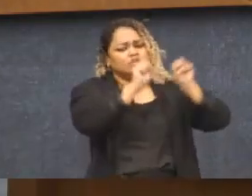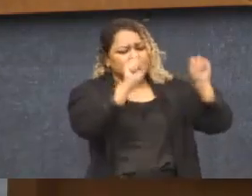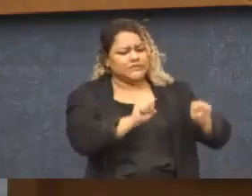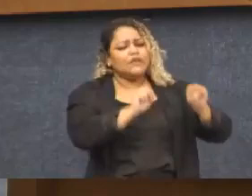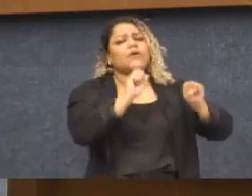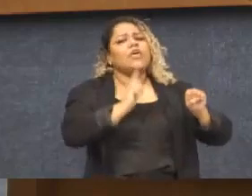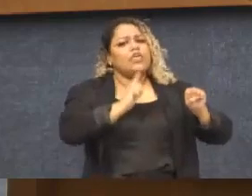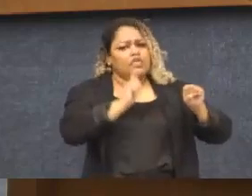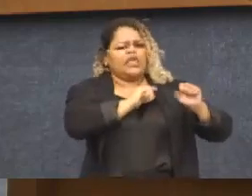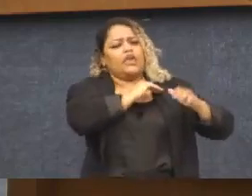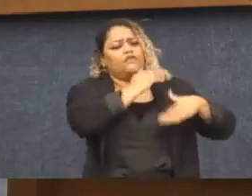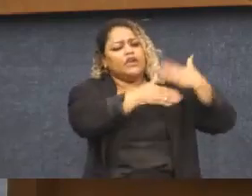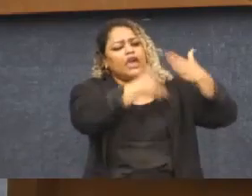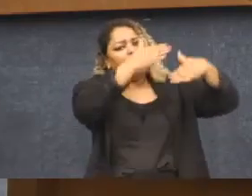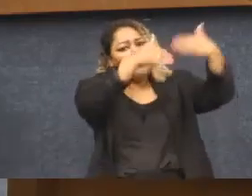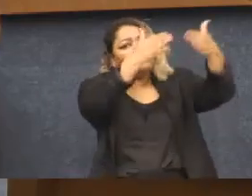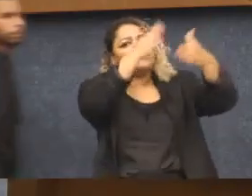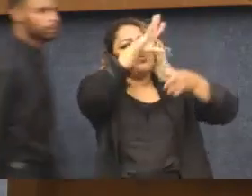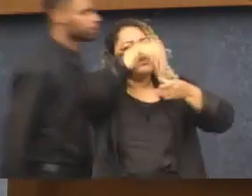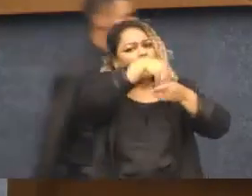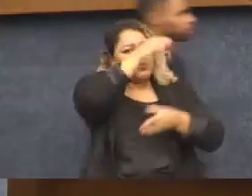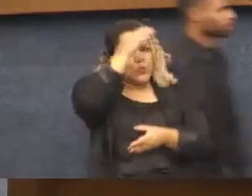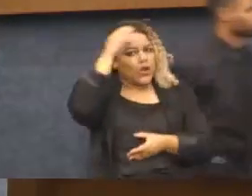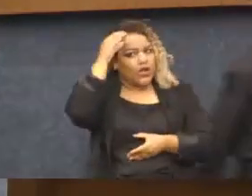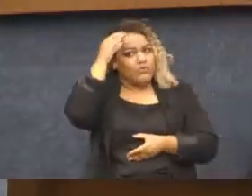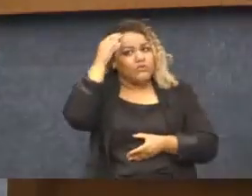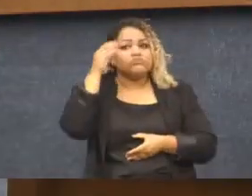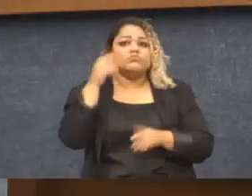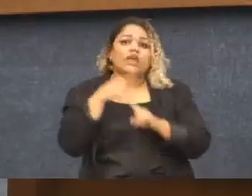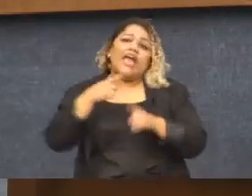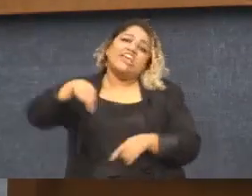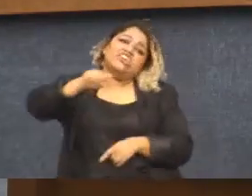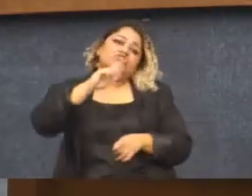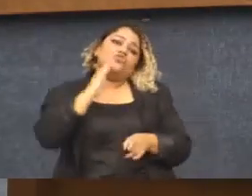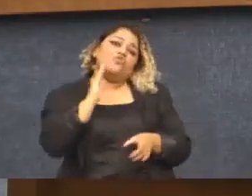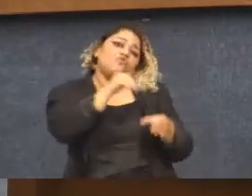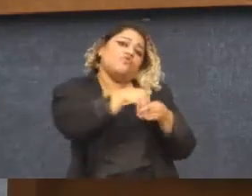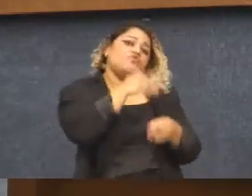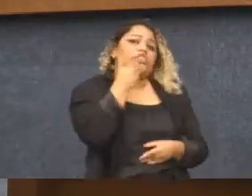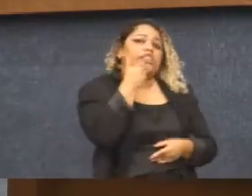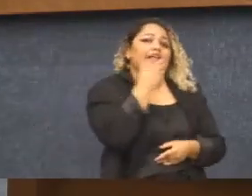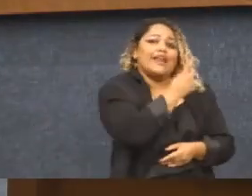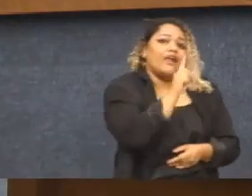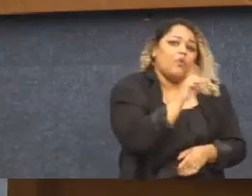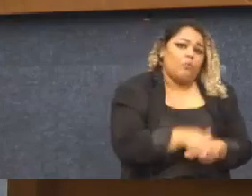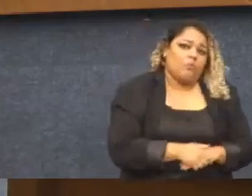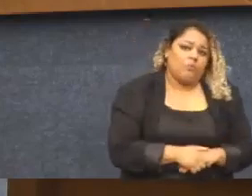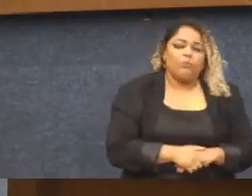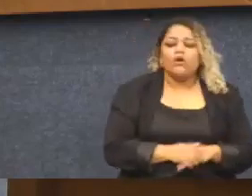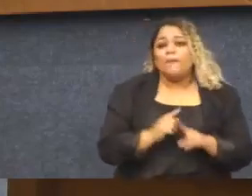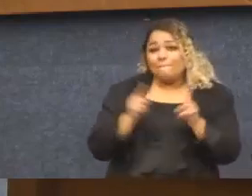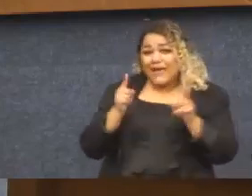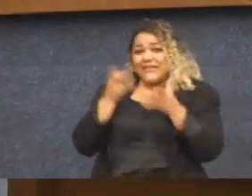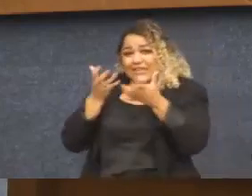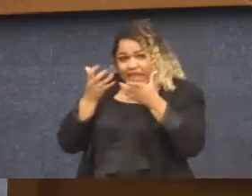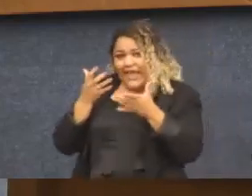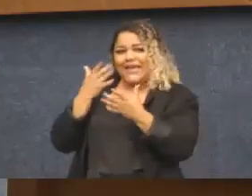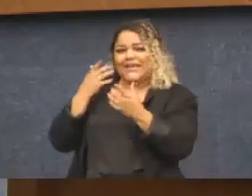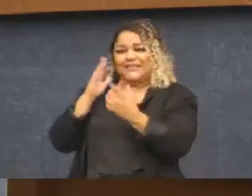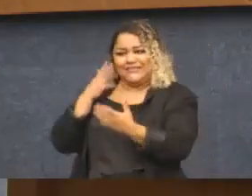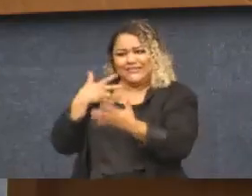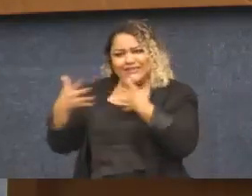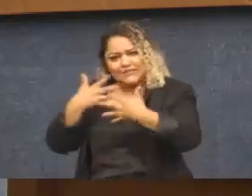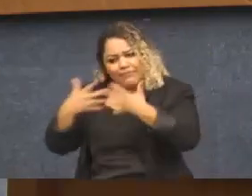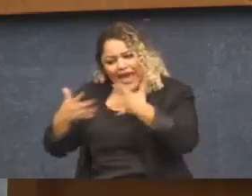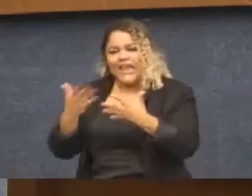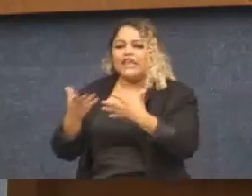grande, inclusive dentro da Câmara Municipal, aí nós vamos votar não. Mas se a gente quer transparência, se a gente quer uma bilhetagem que